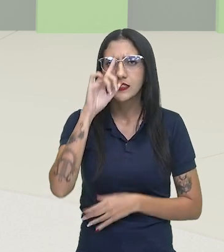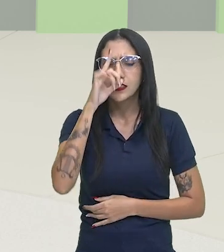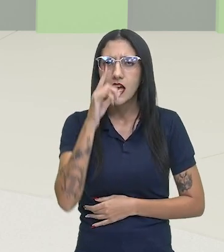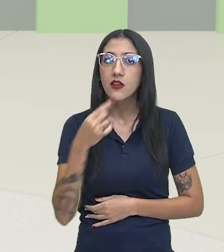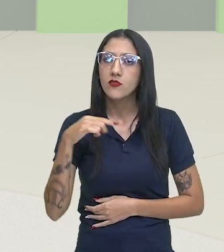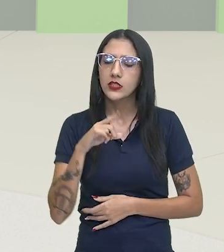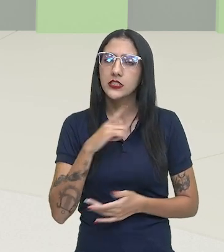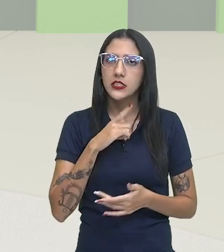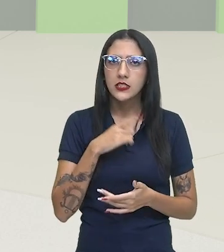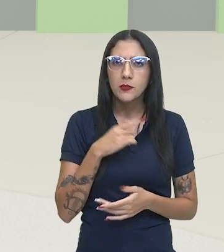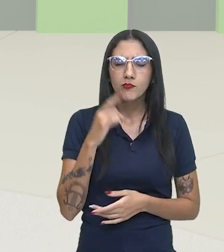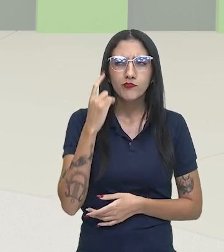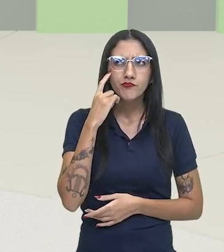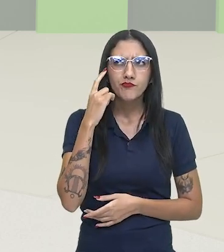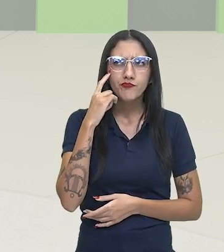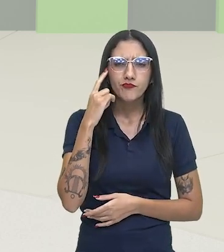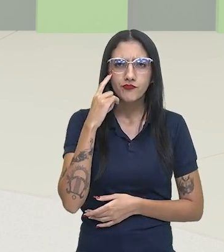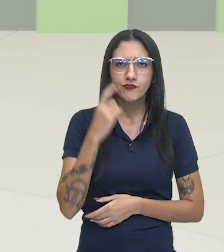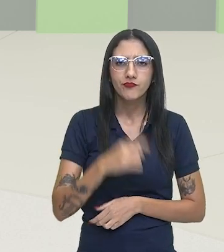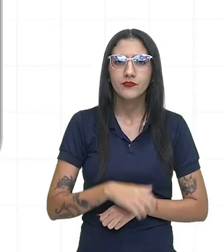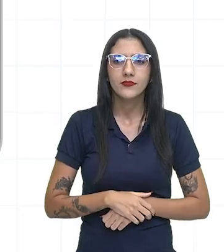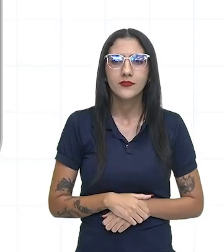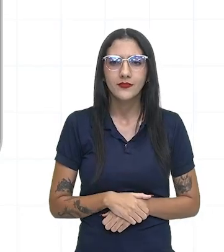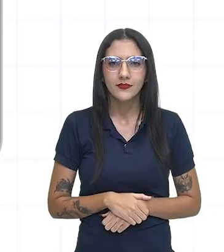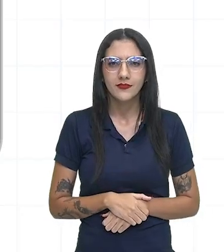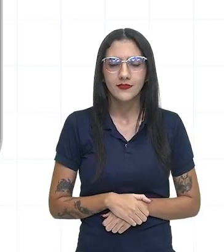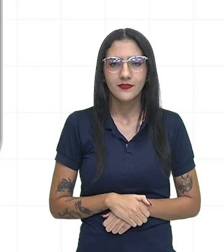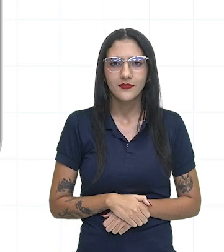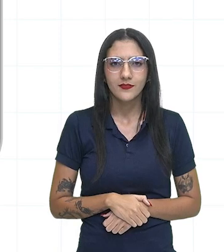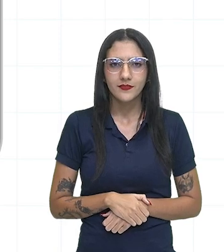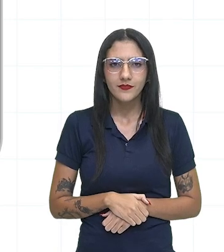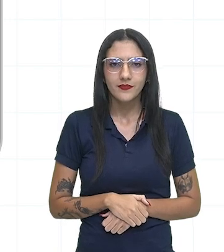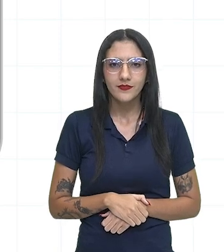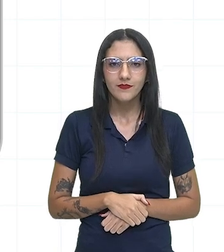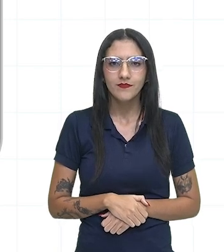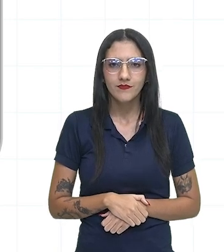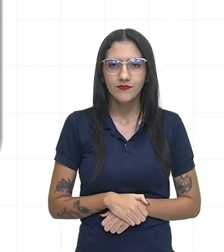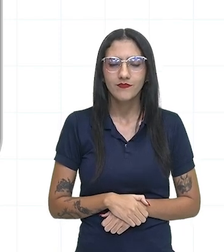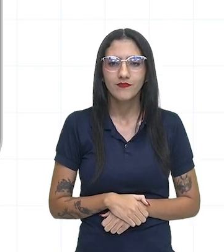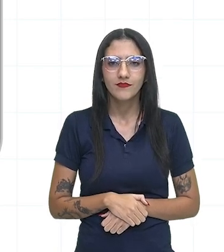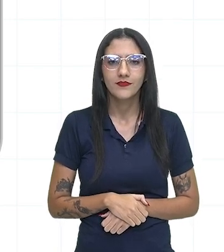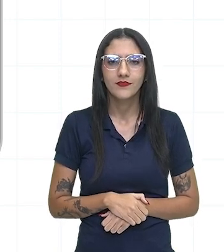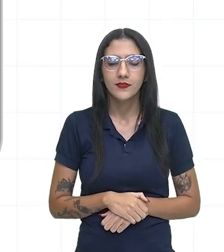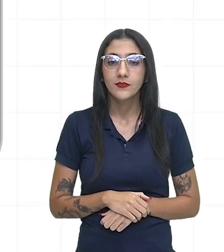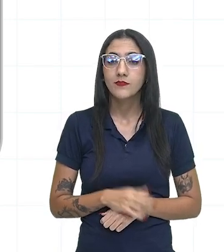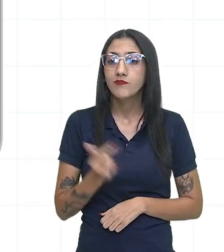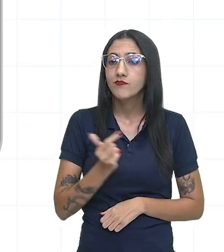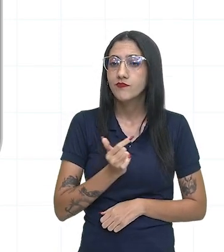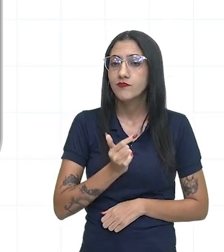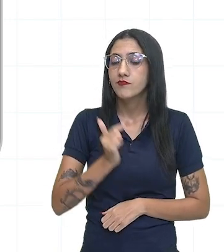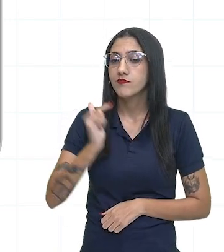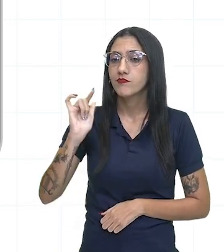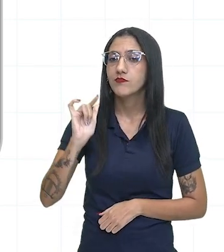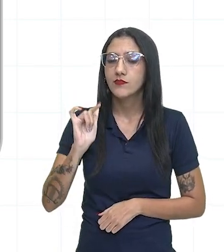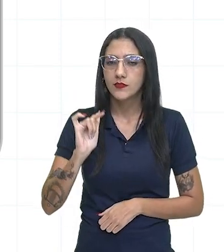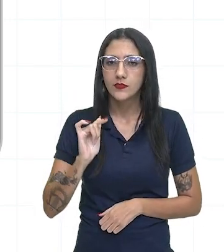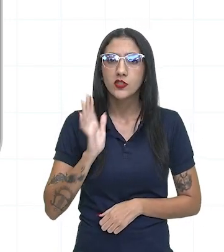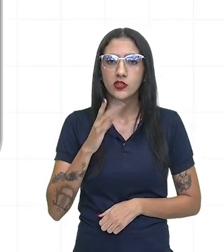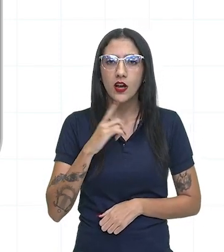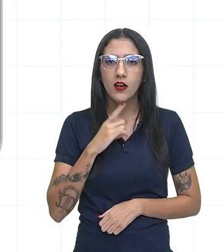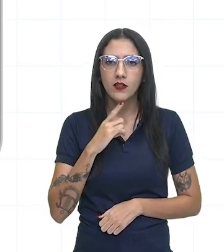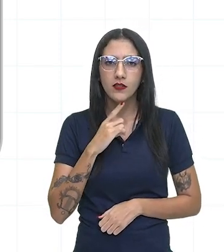tentando formular hipóteses. Vamos ver aí um próximo? Nesse nosso mapa mental, já falamos